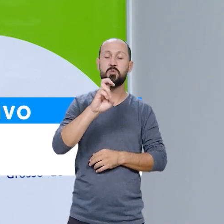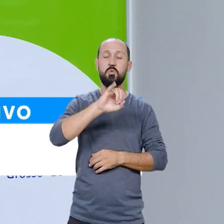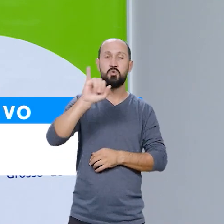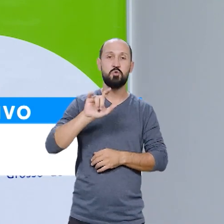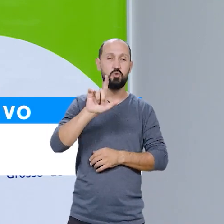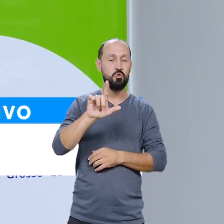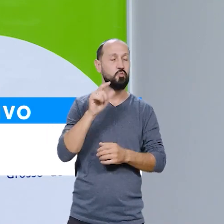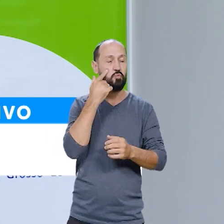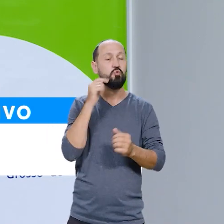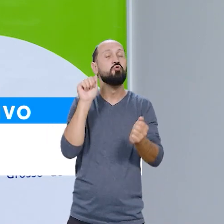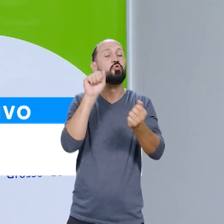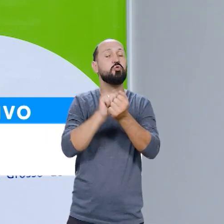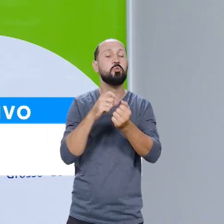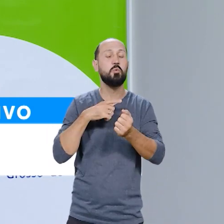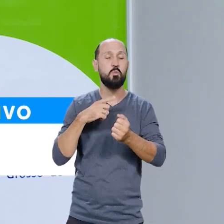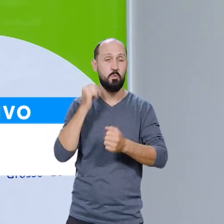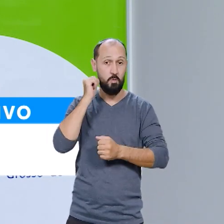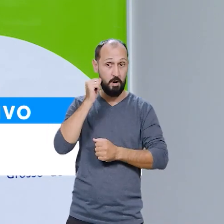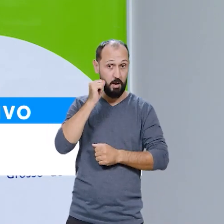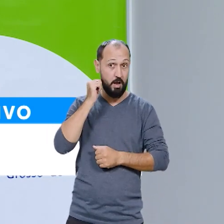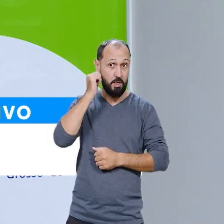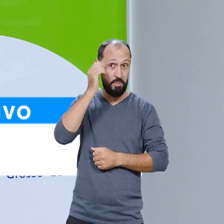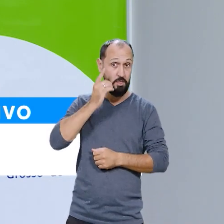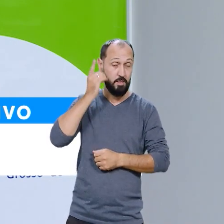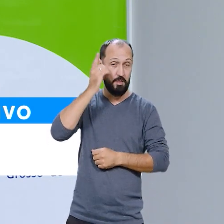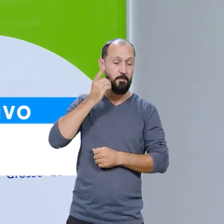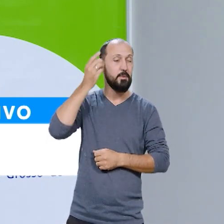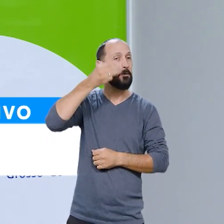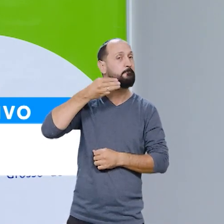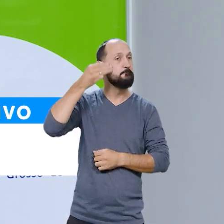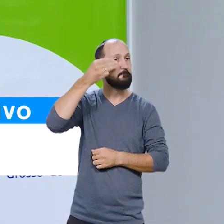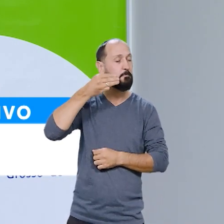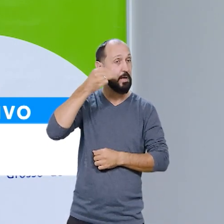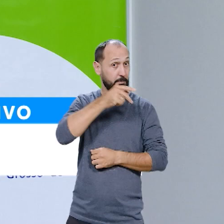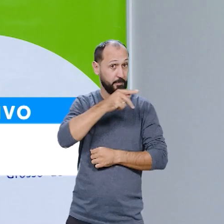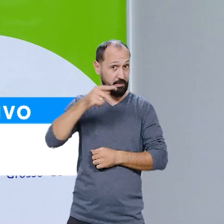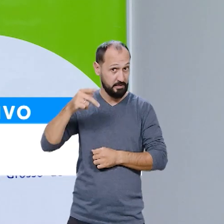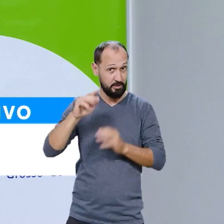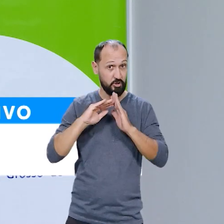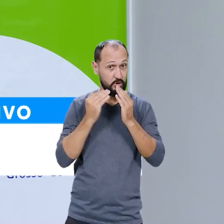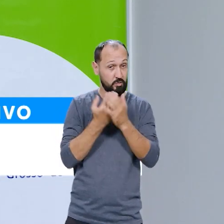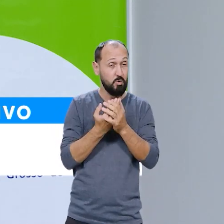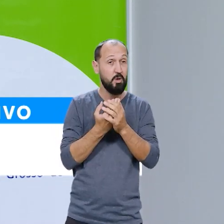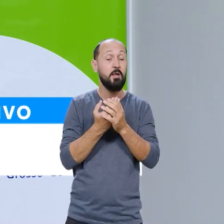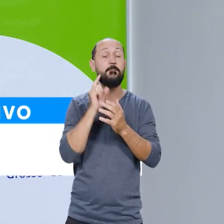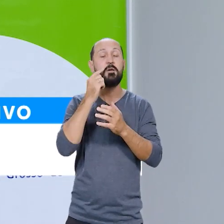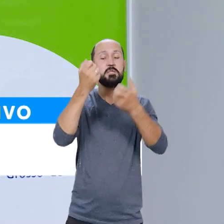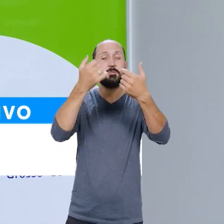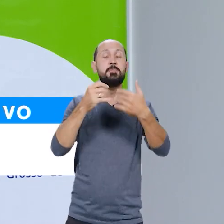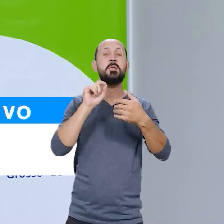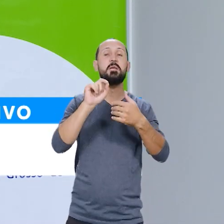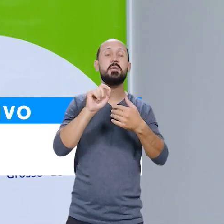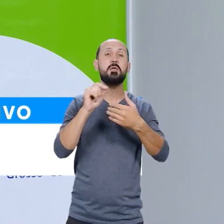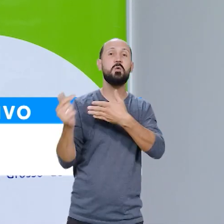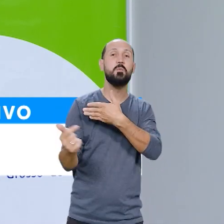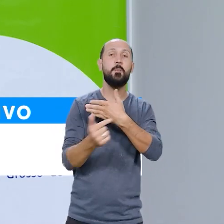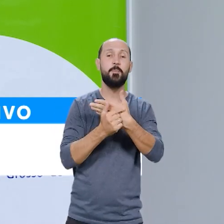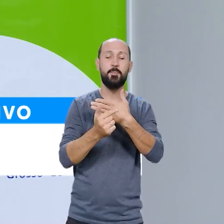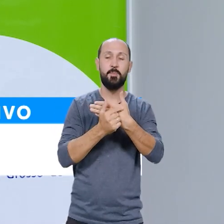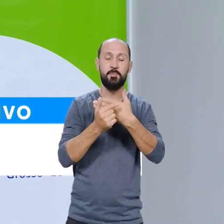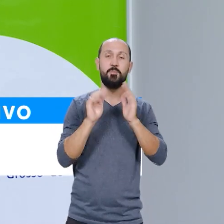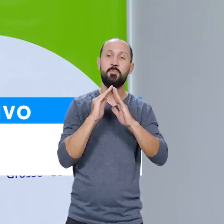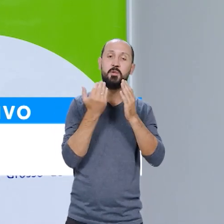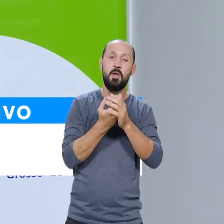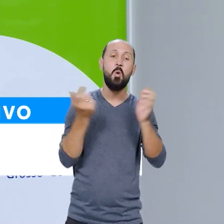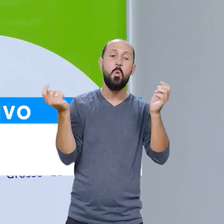com a presidente da Escola do Legislativo, a deputada Mara Caseiro, do PSDB, o papel da escola é o de oferecer aos servidores